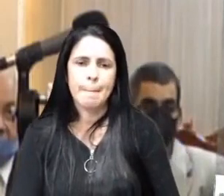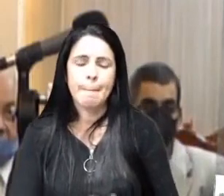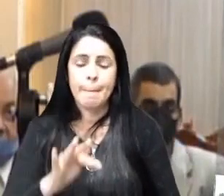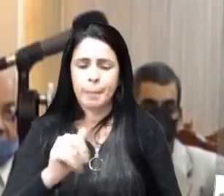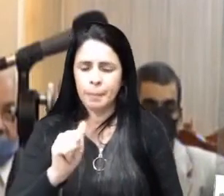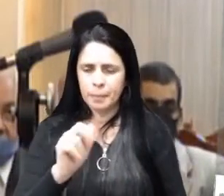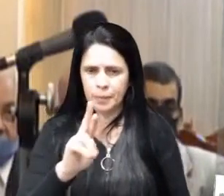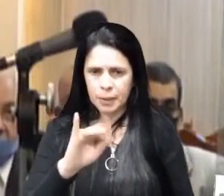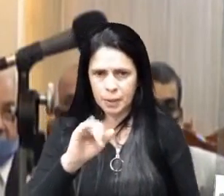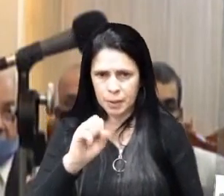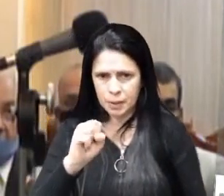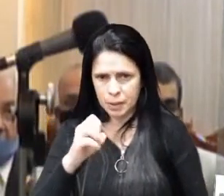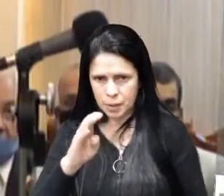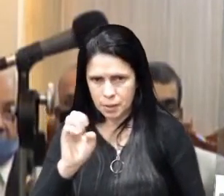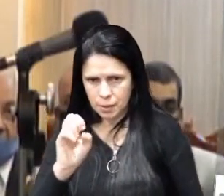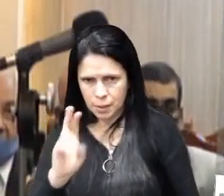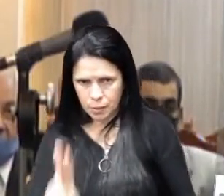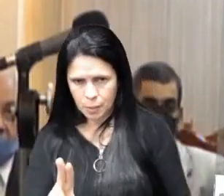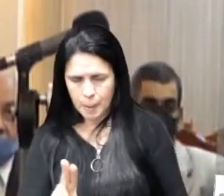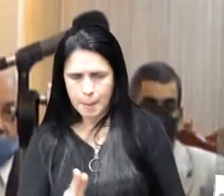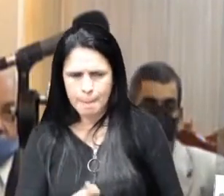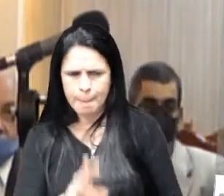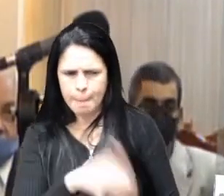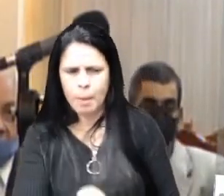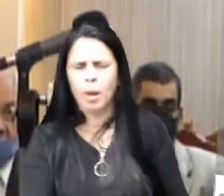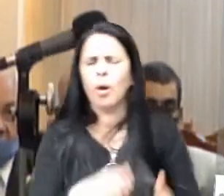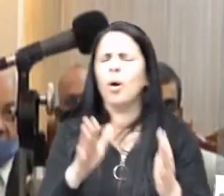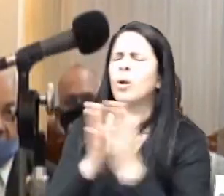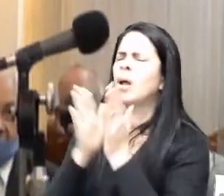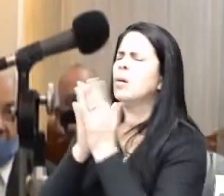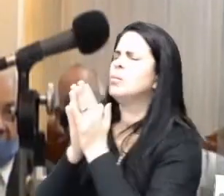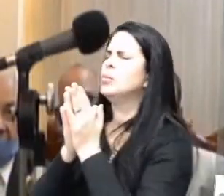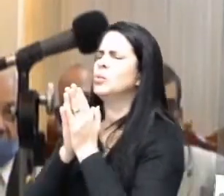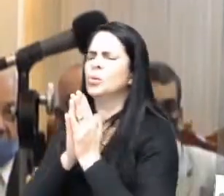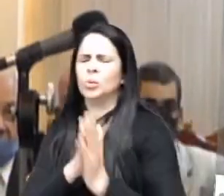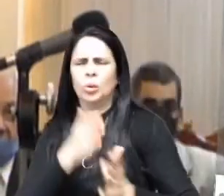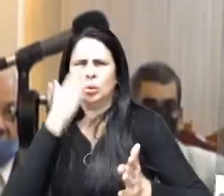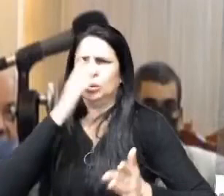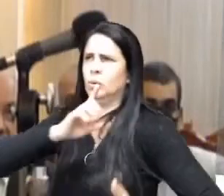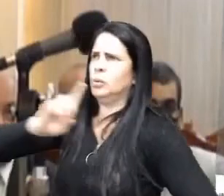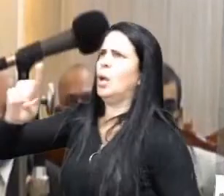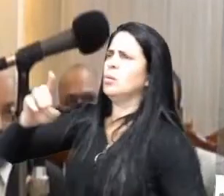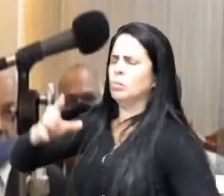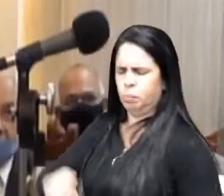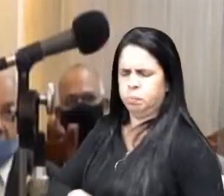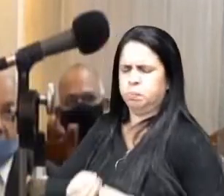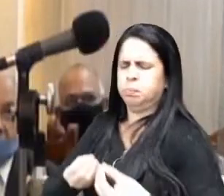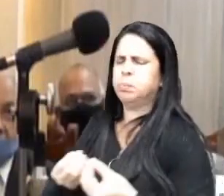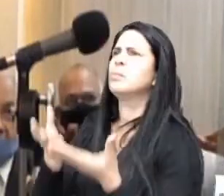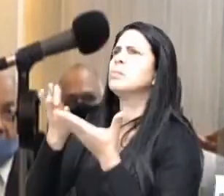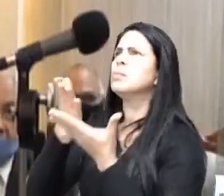consigo desta maneira: ó Deus, graças te dou,